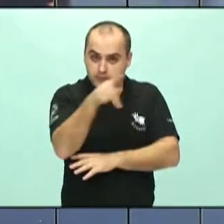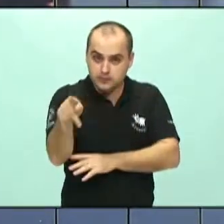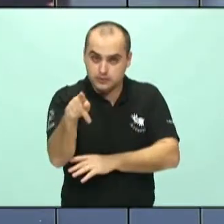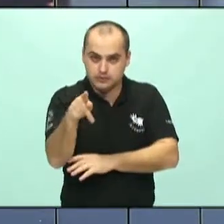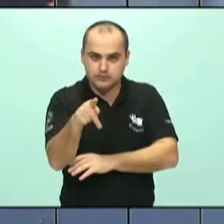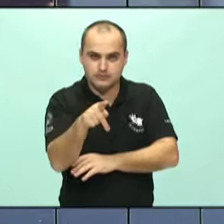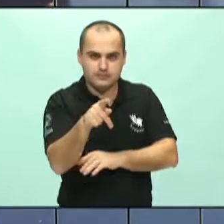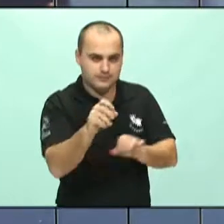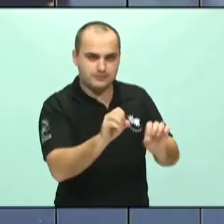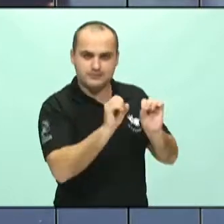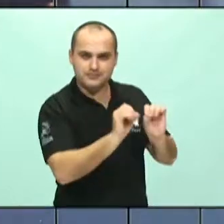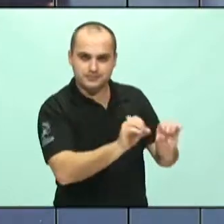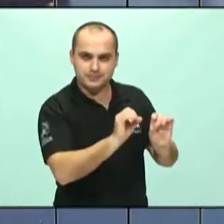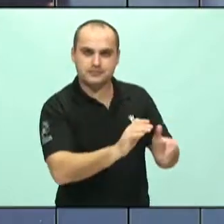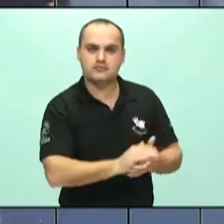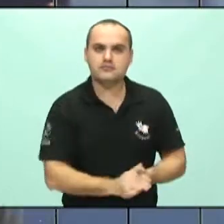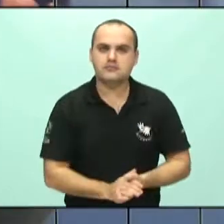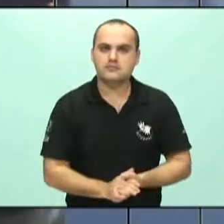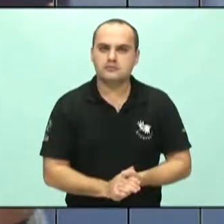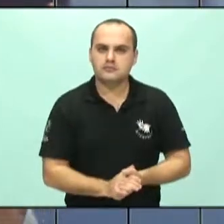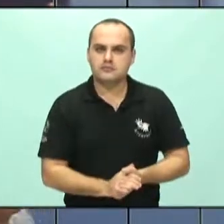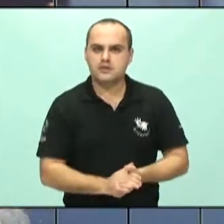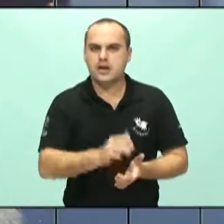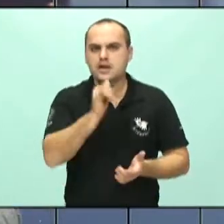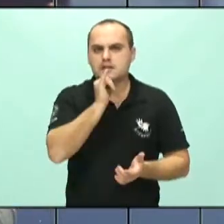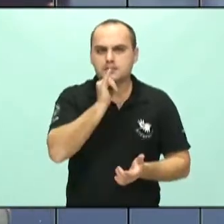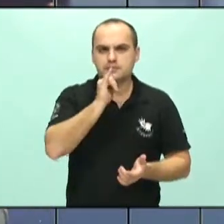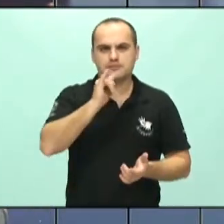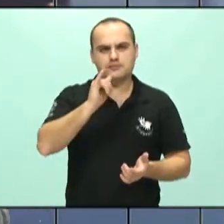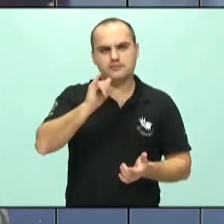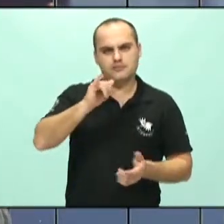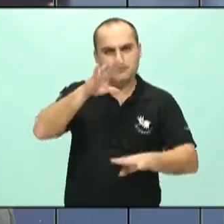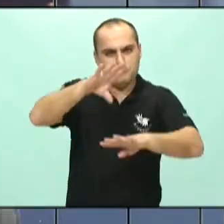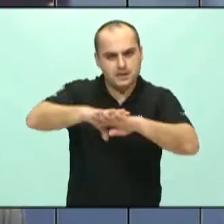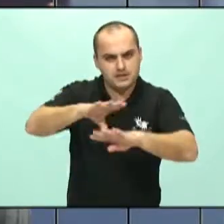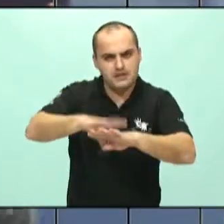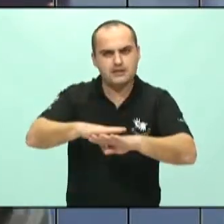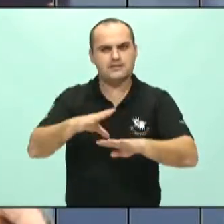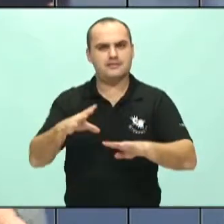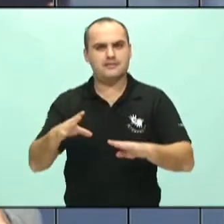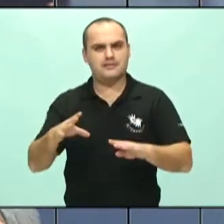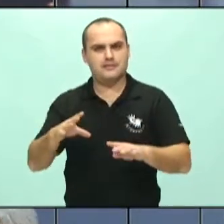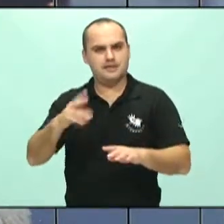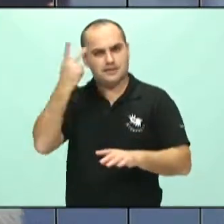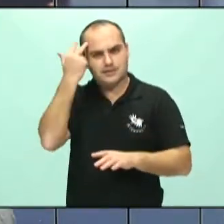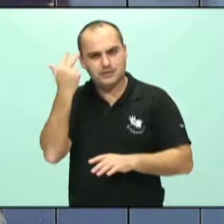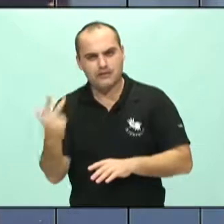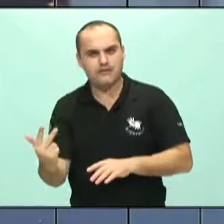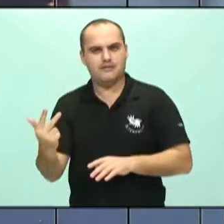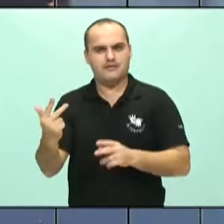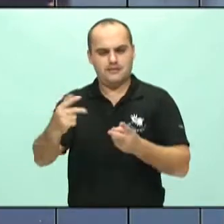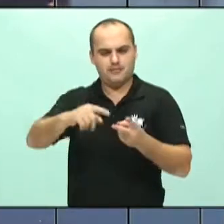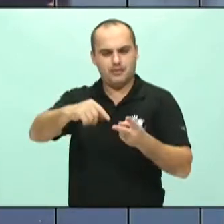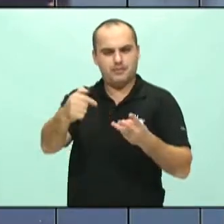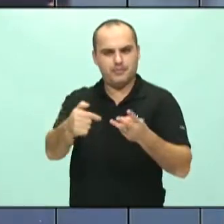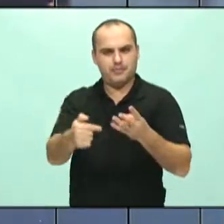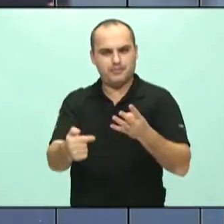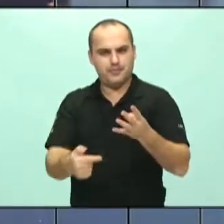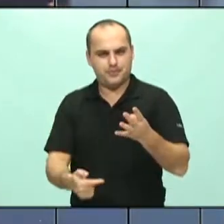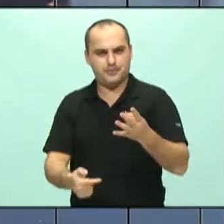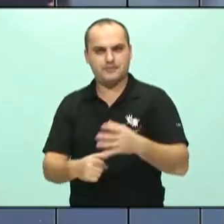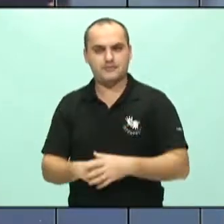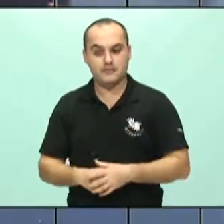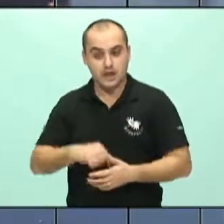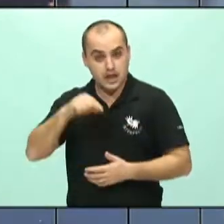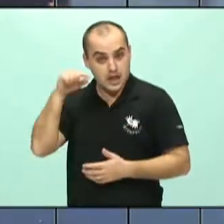de matérias exatas, português, matemática, história, porque, na verdade, esse é um conjunto,